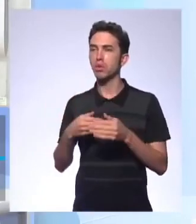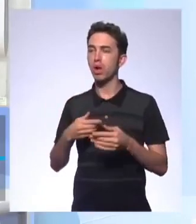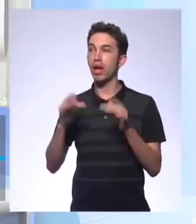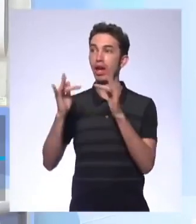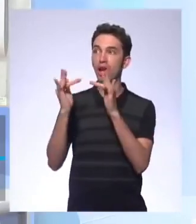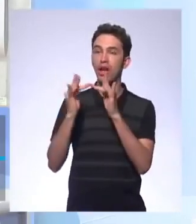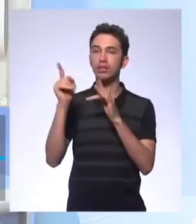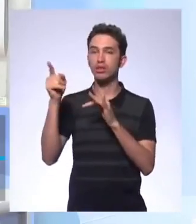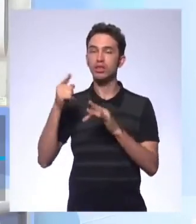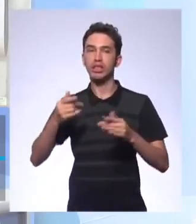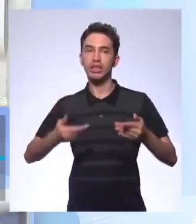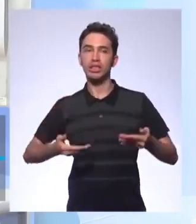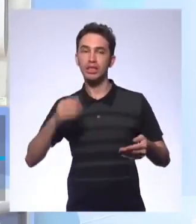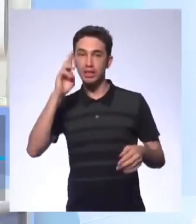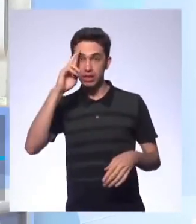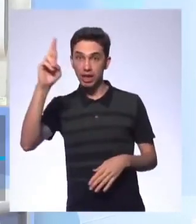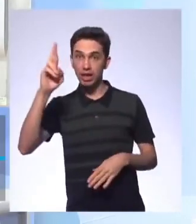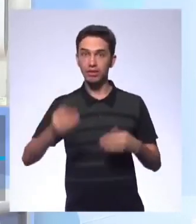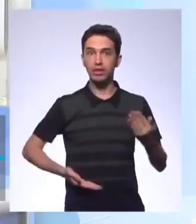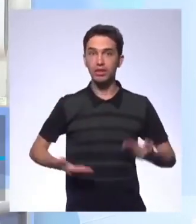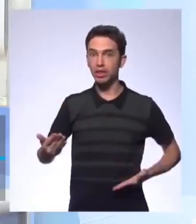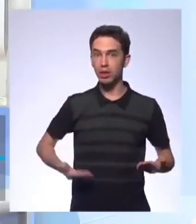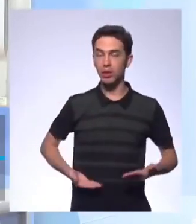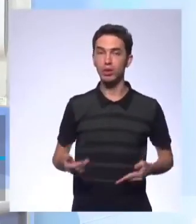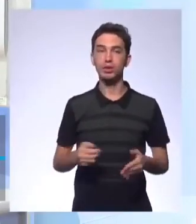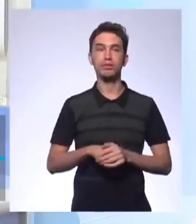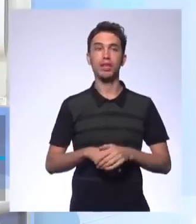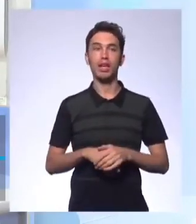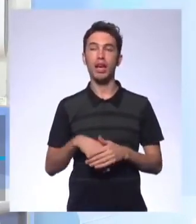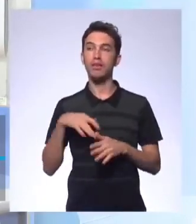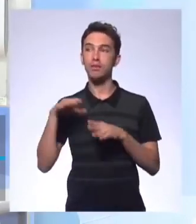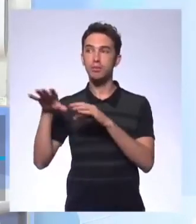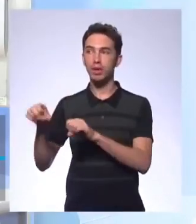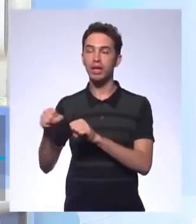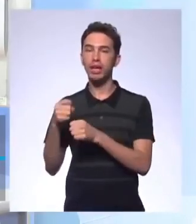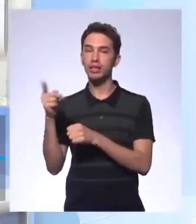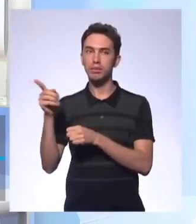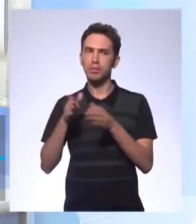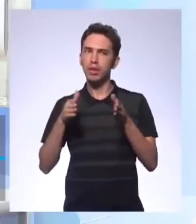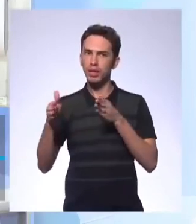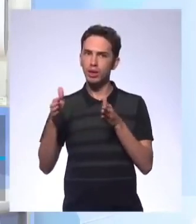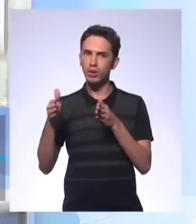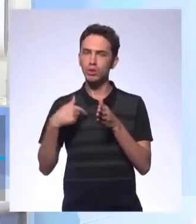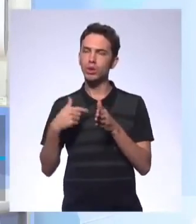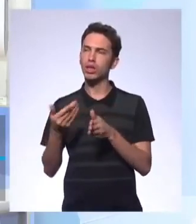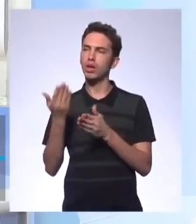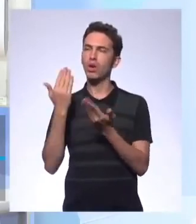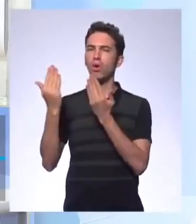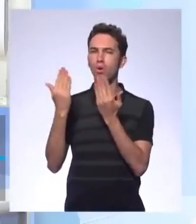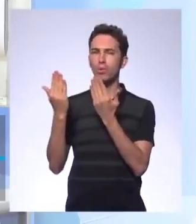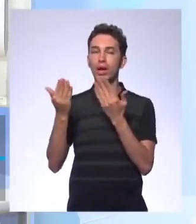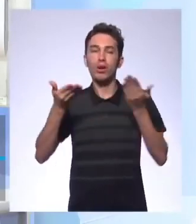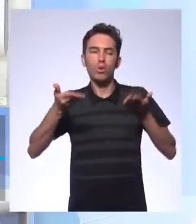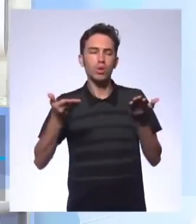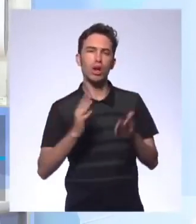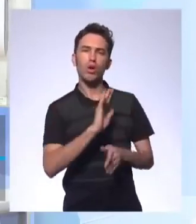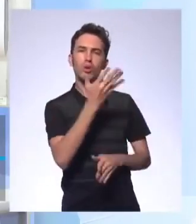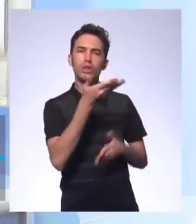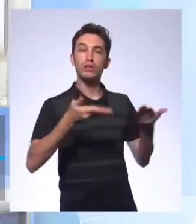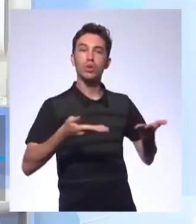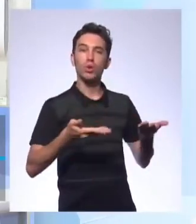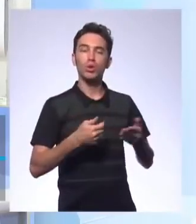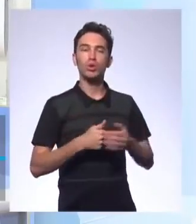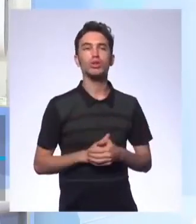e senhores, a forma de trabalho. Então, nós vamos pegar esse período do passado e comparar com o que acontece no presente. Então,